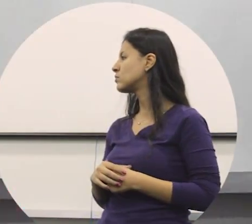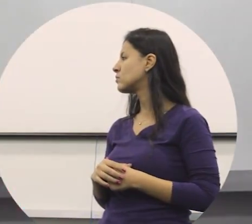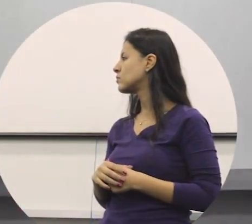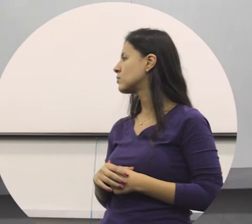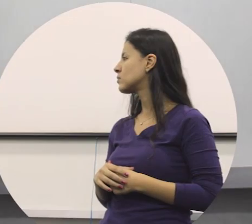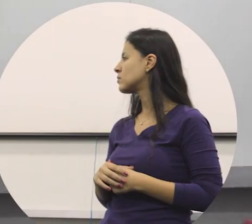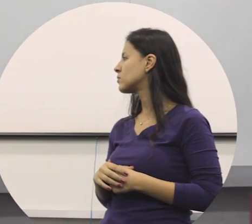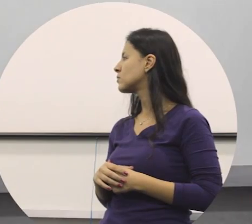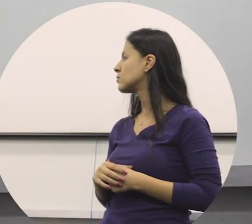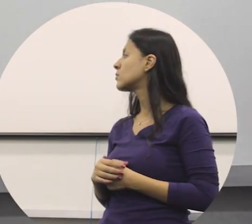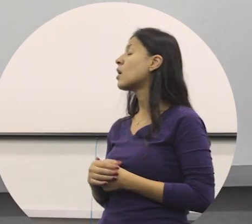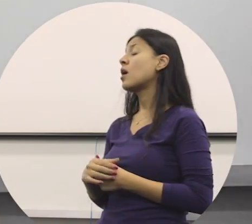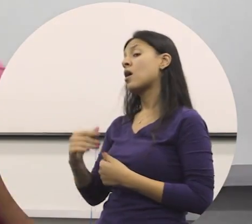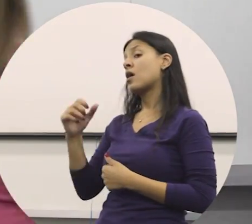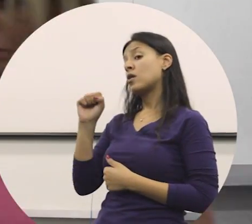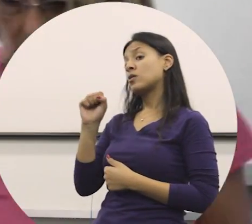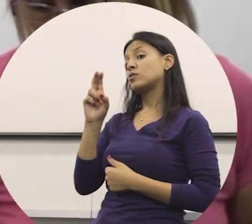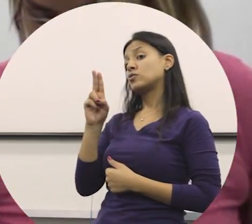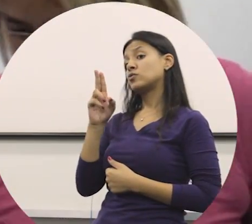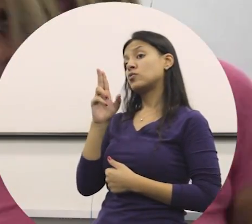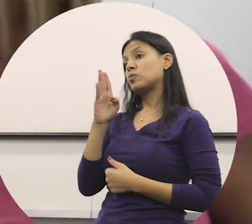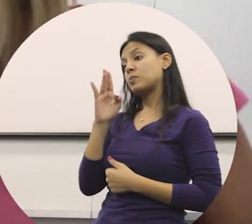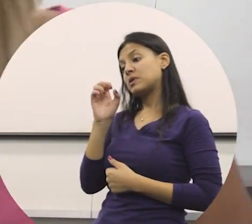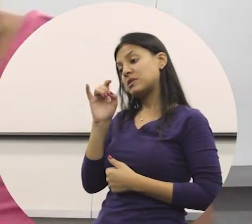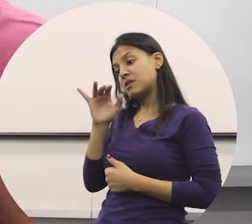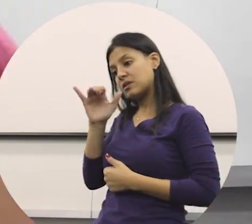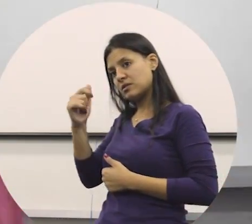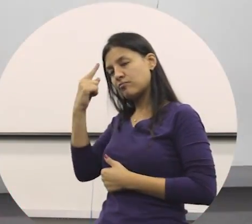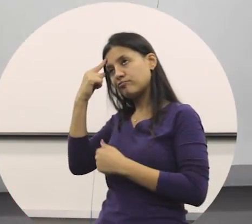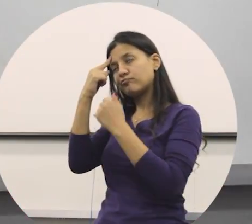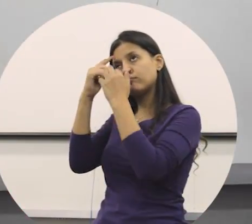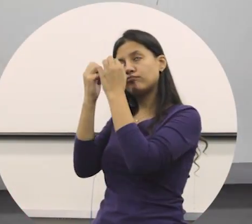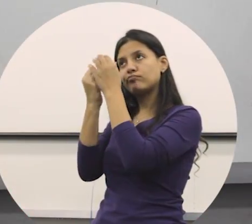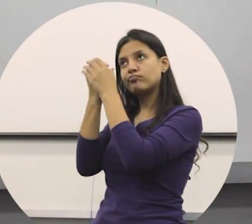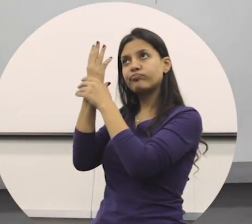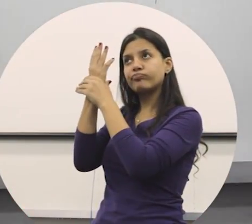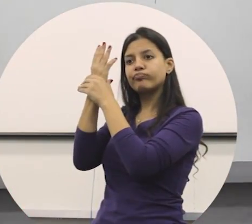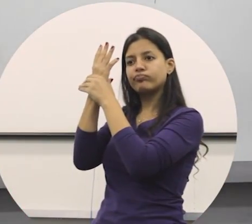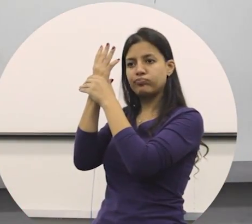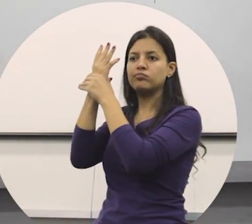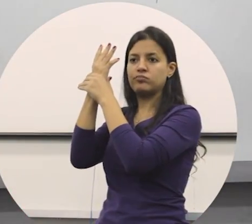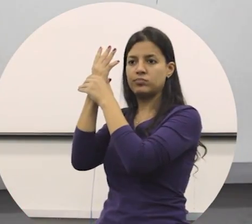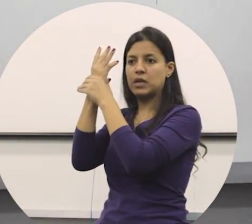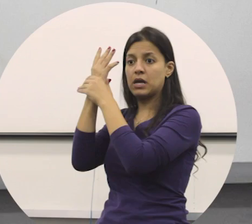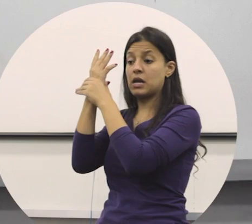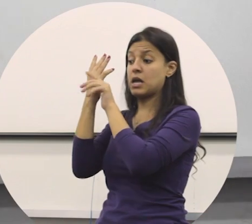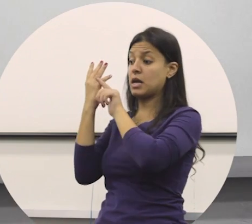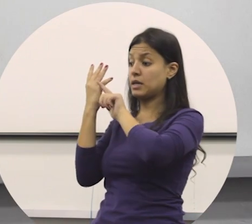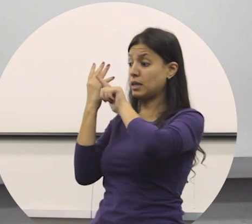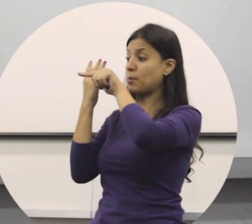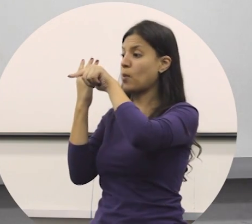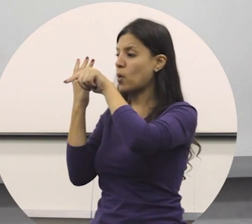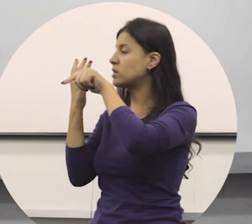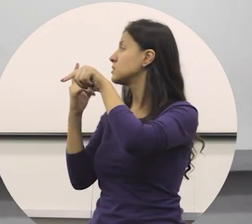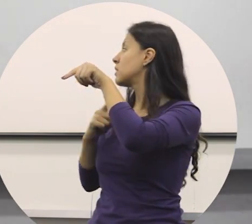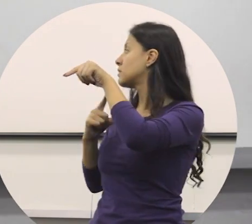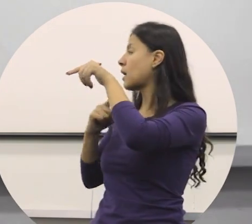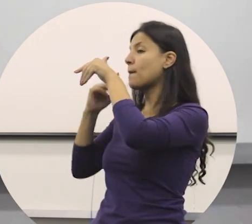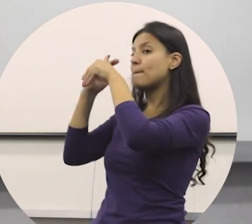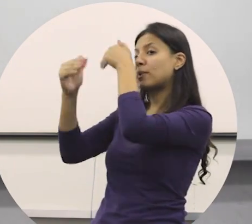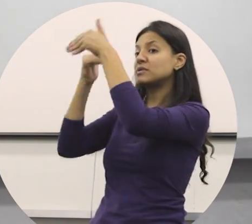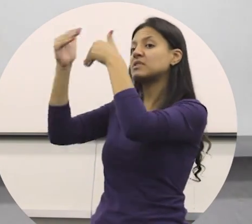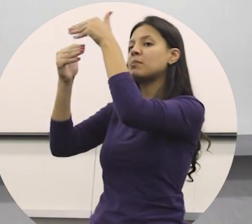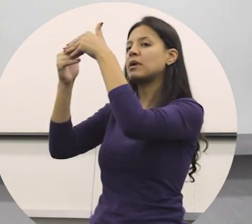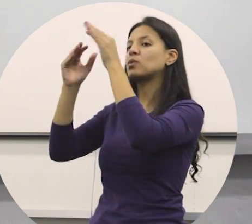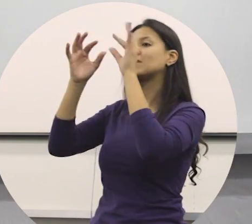De como aquela substância do conteúdo vai ser concebida. Depois disso, eu tenho um processamento sintático.